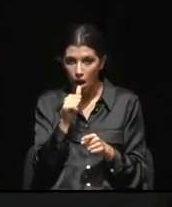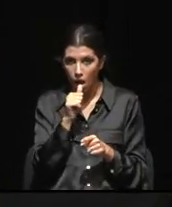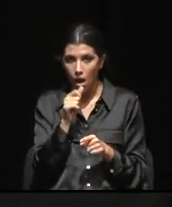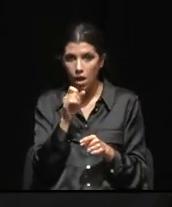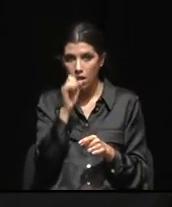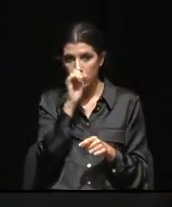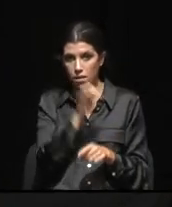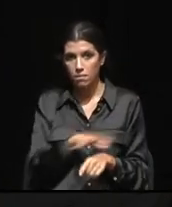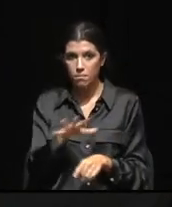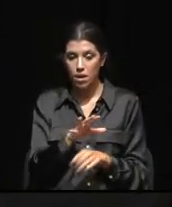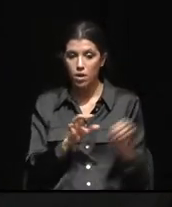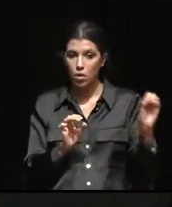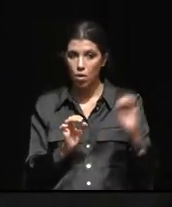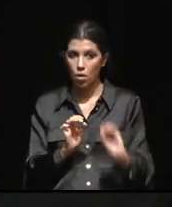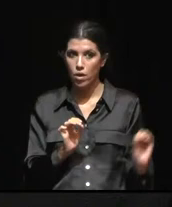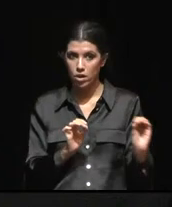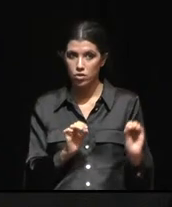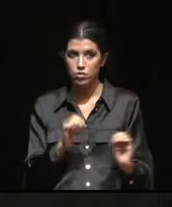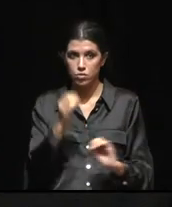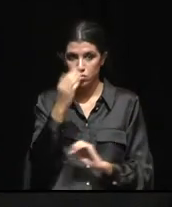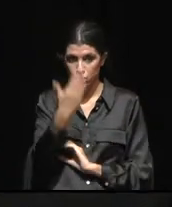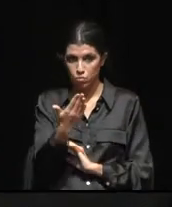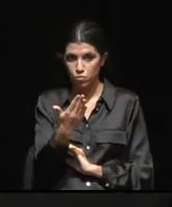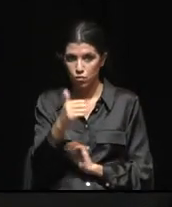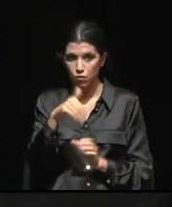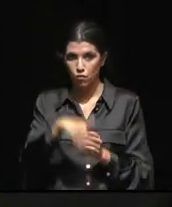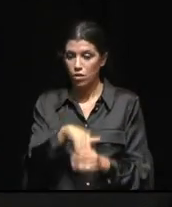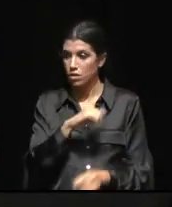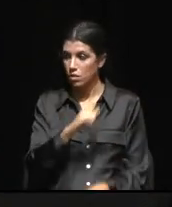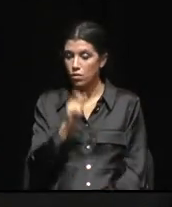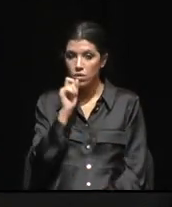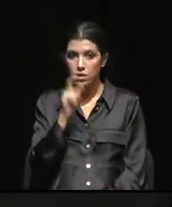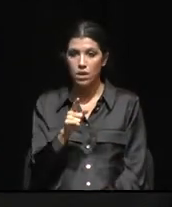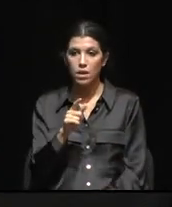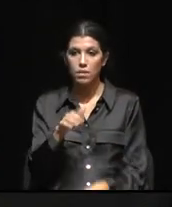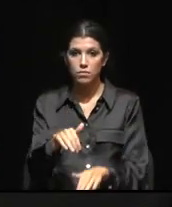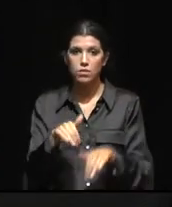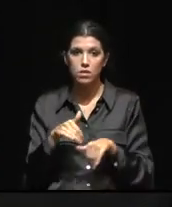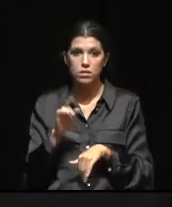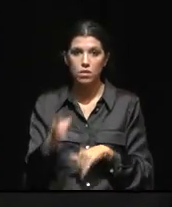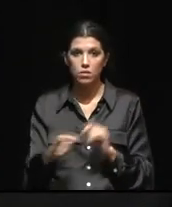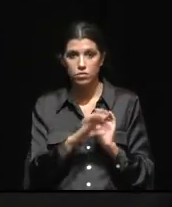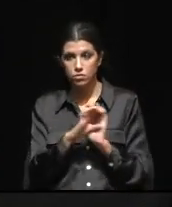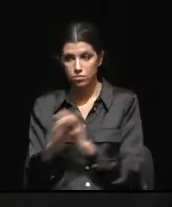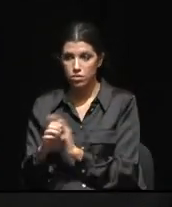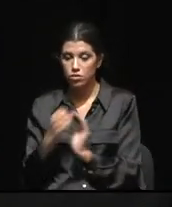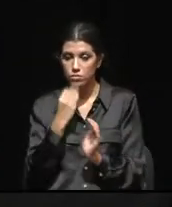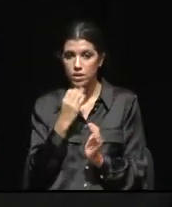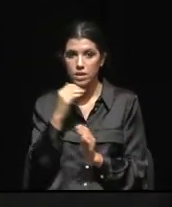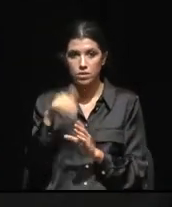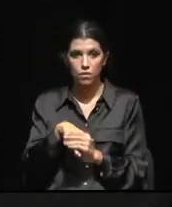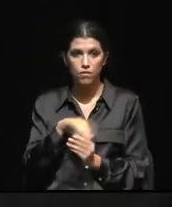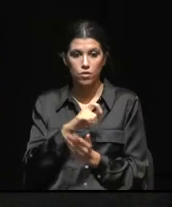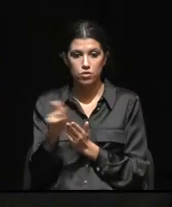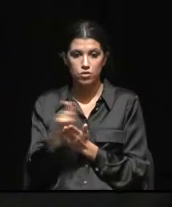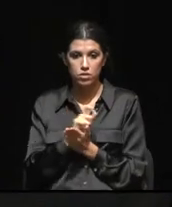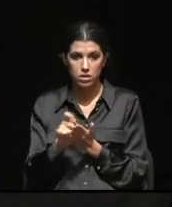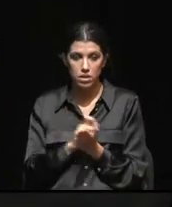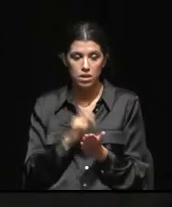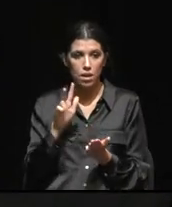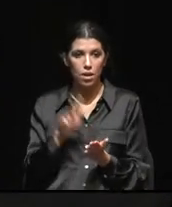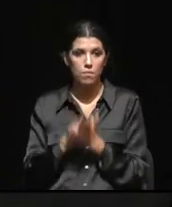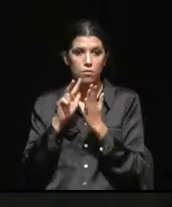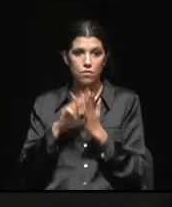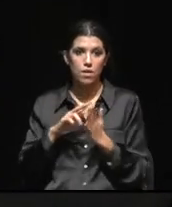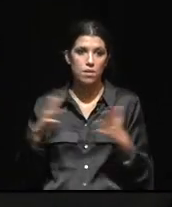Parque Oeste 1 quem Vota contra quem se abstém o chega com declaração de voto escrita foi